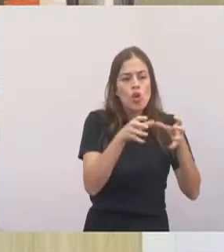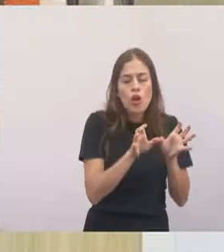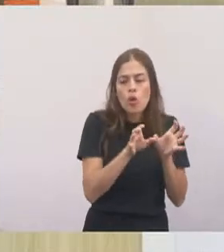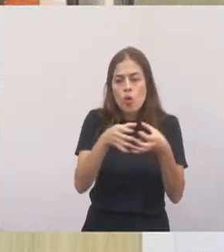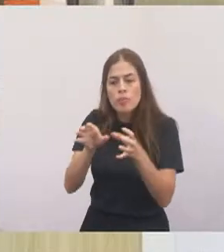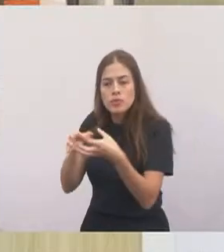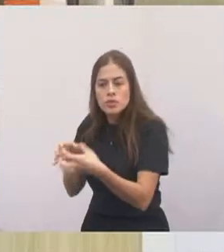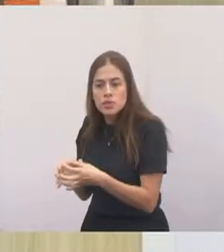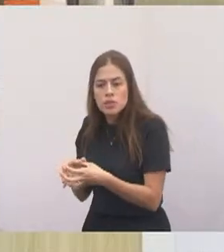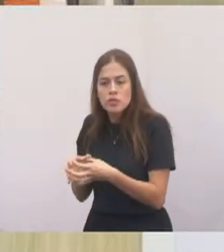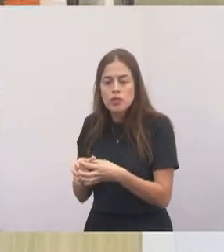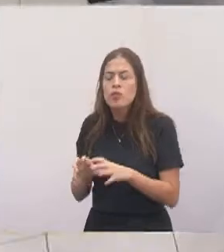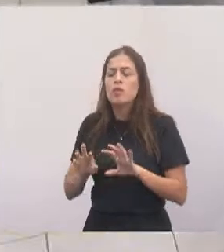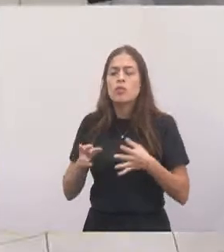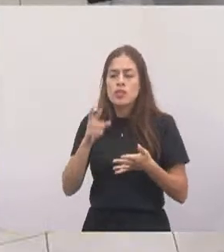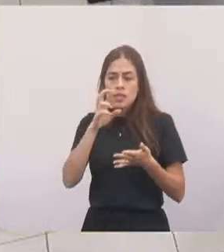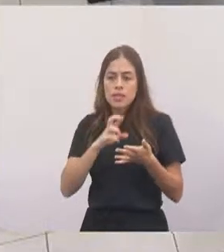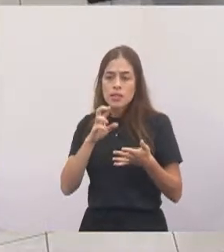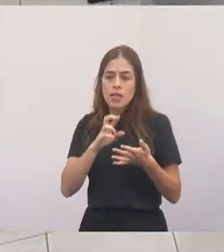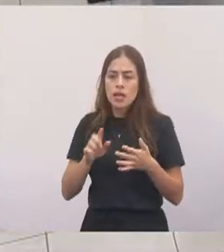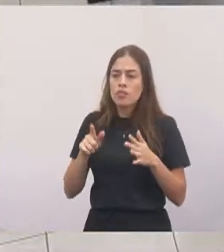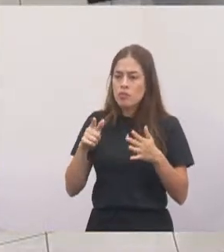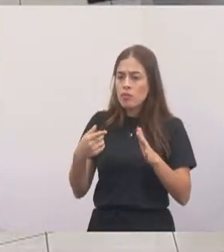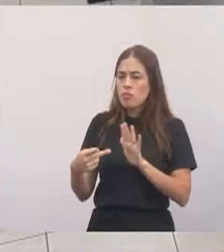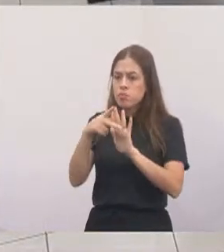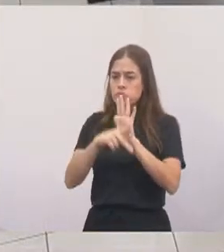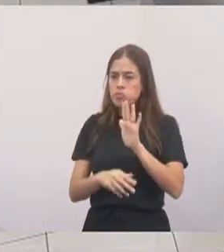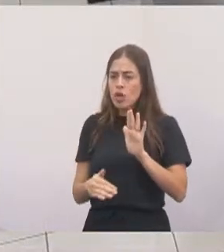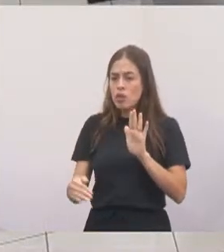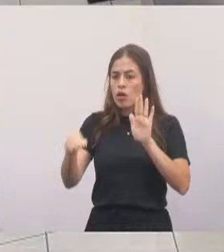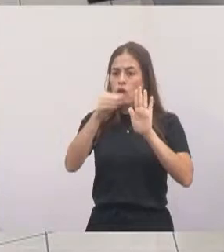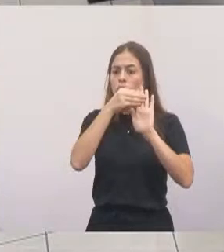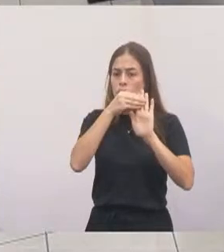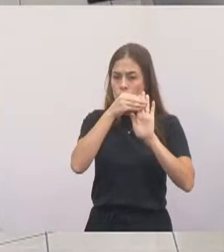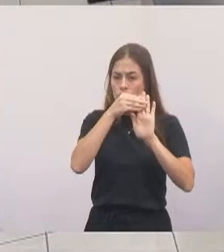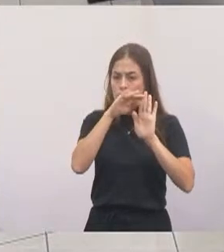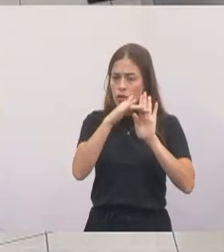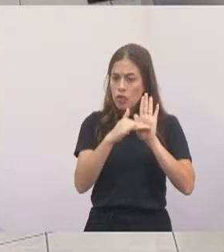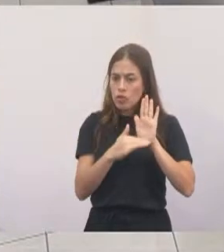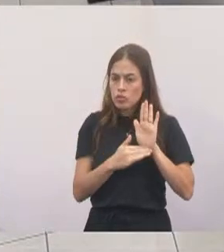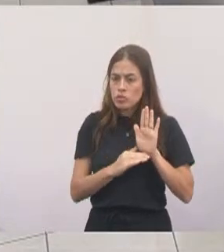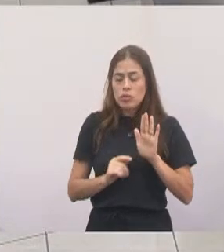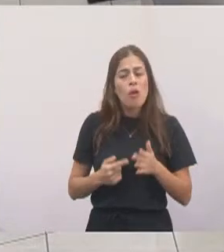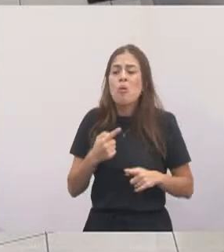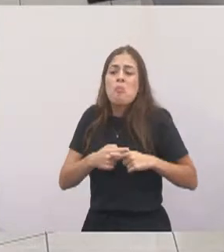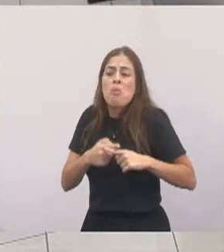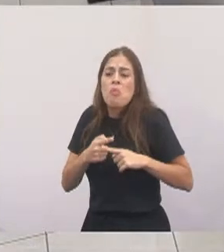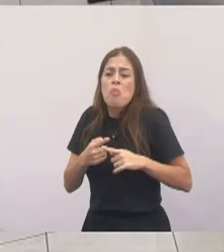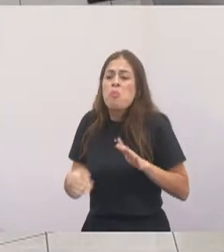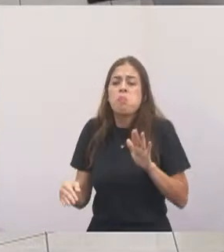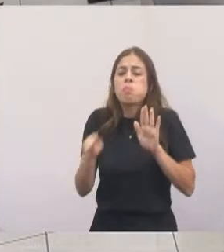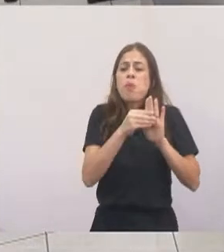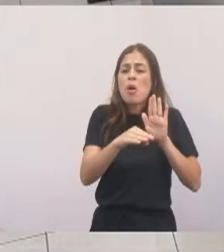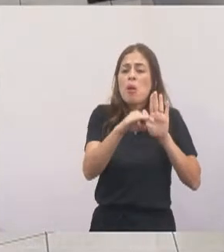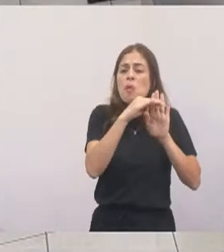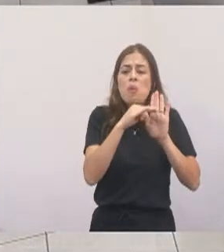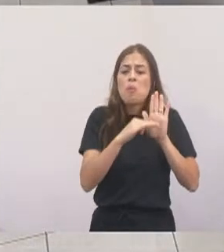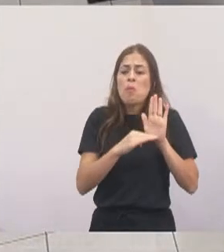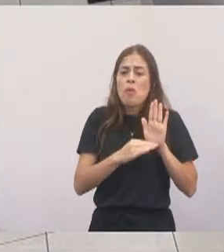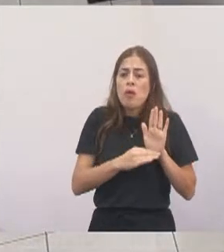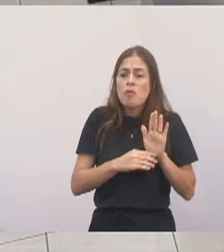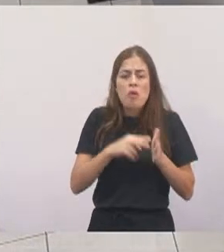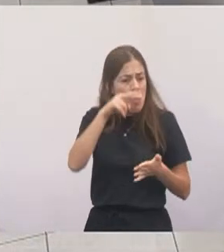Essa análise. E qual motivo a Vossa Excelência coloca o projeto na ordem do dia? A questão, Qual é o motivo do senhor ter a colocado? O questão- senhor não leu?